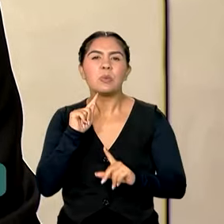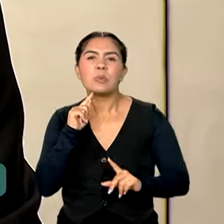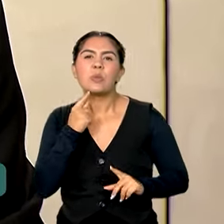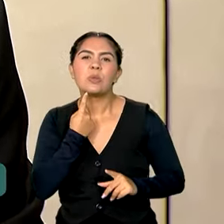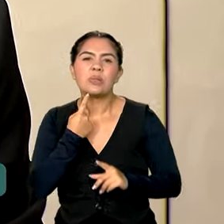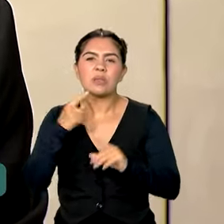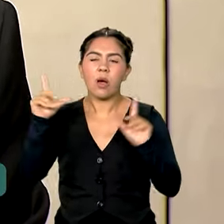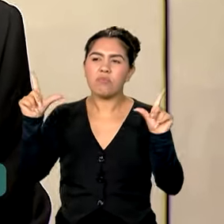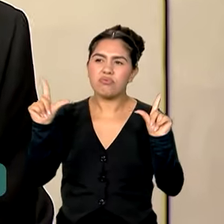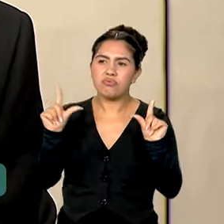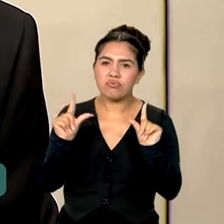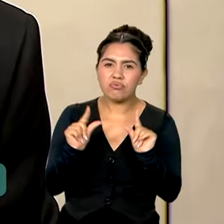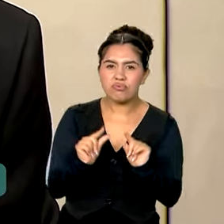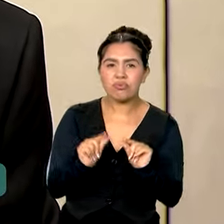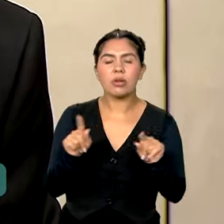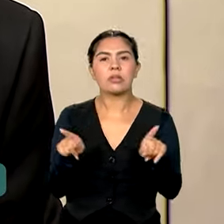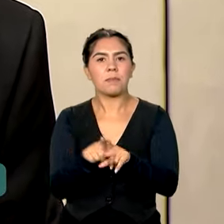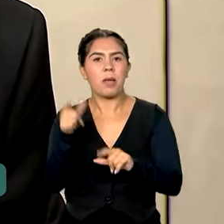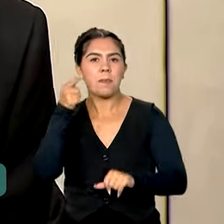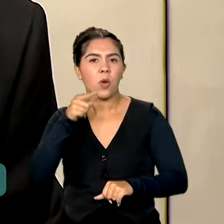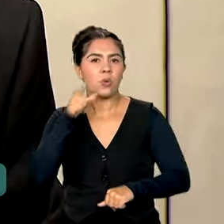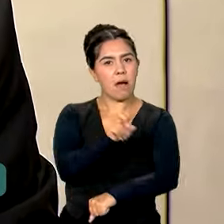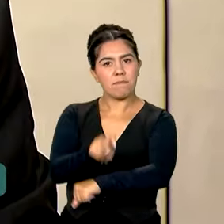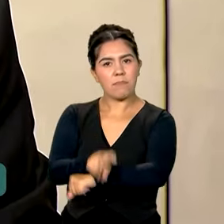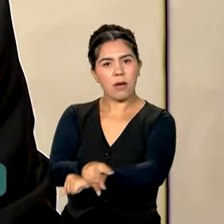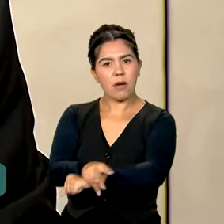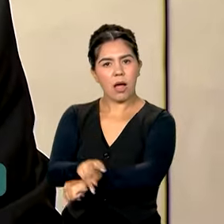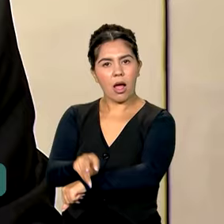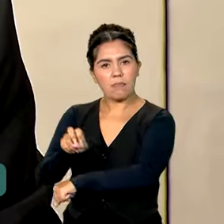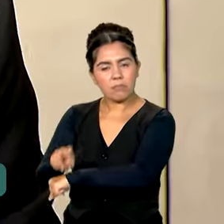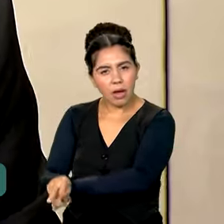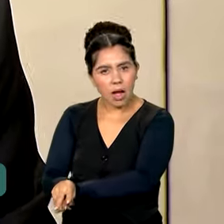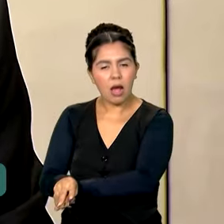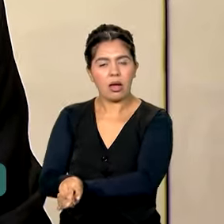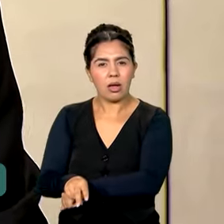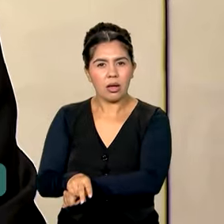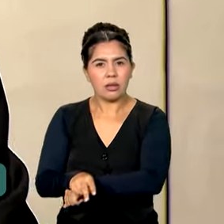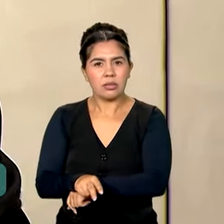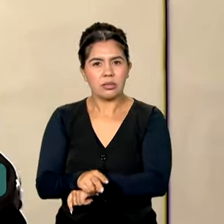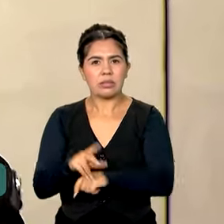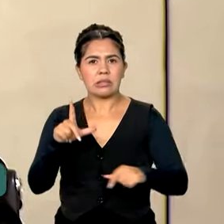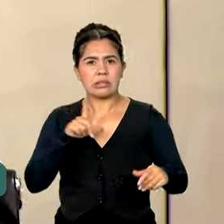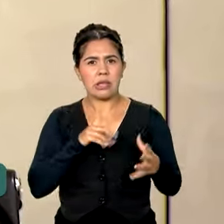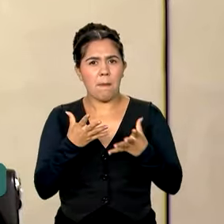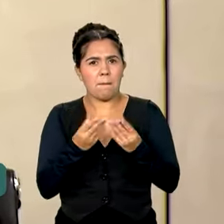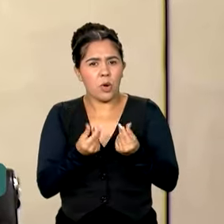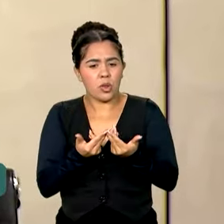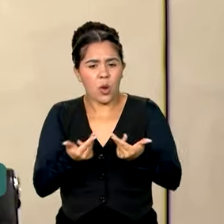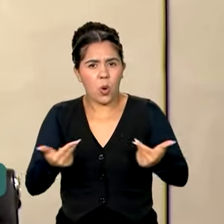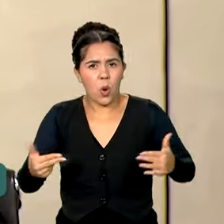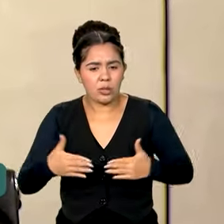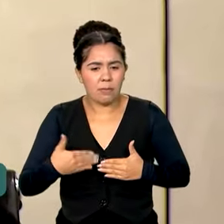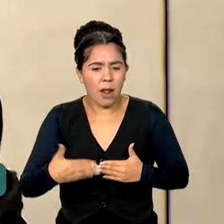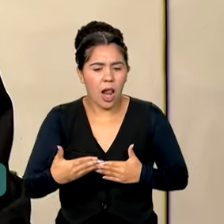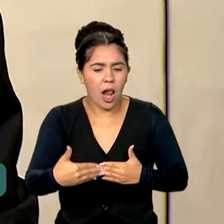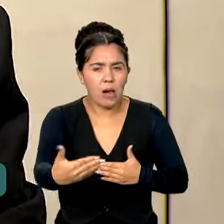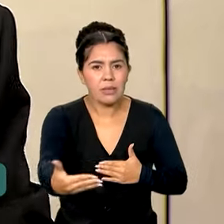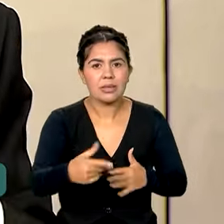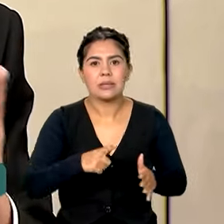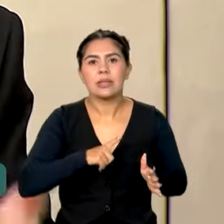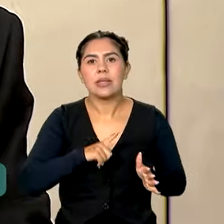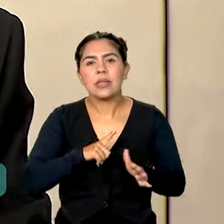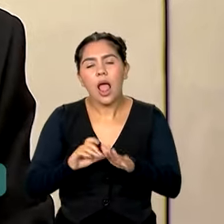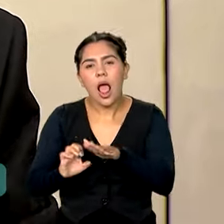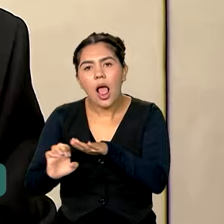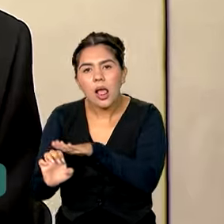descarbonização, geração de emprego. Cadeia longa também tem muita pequena empresa. Então, também